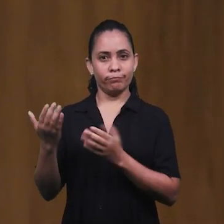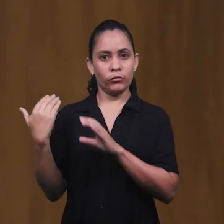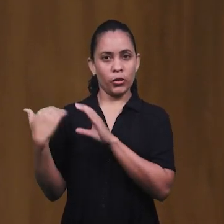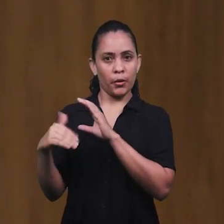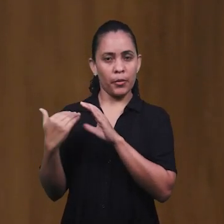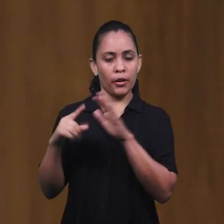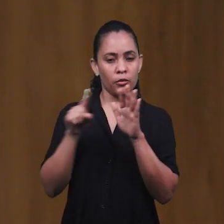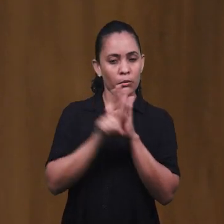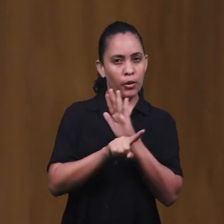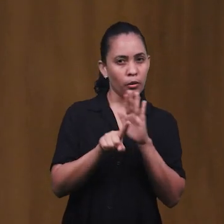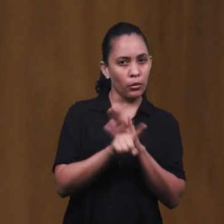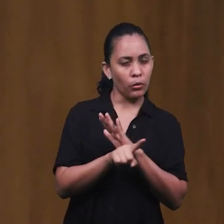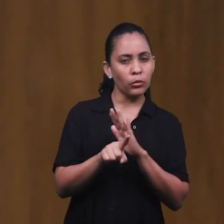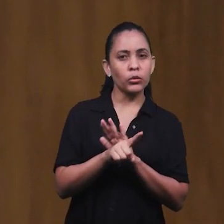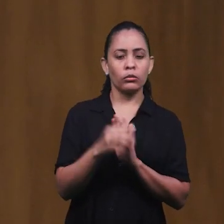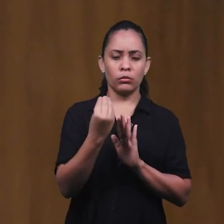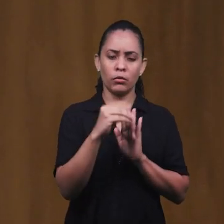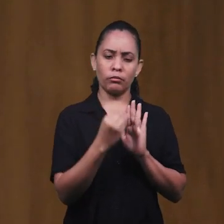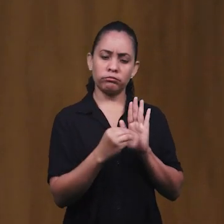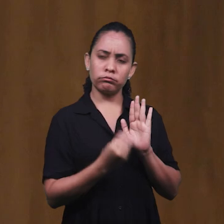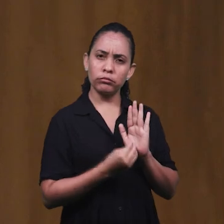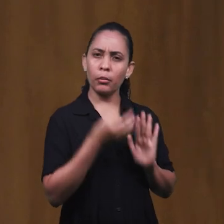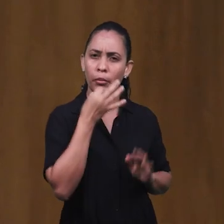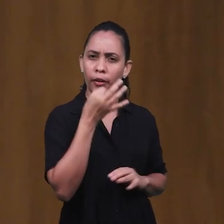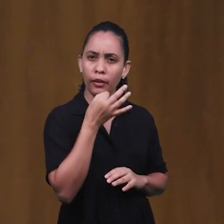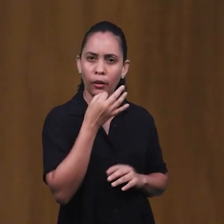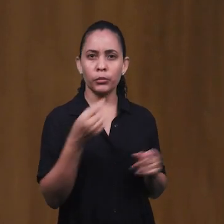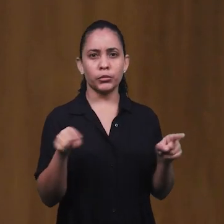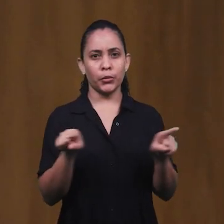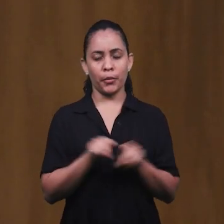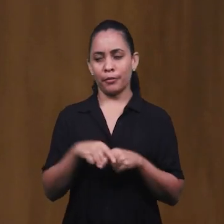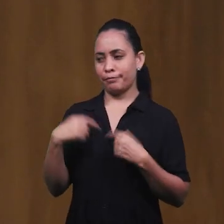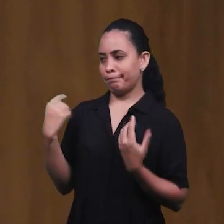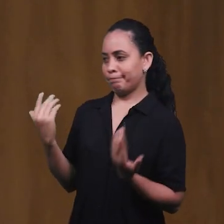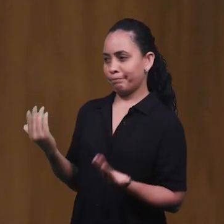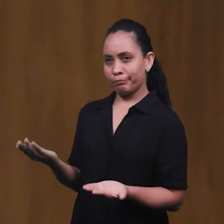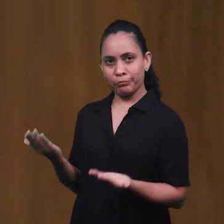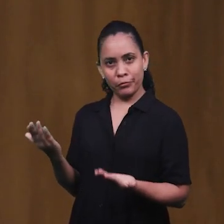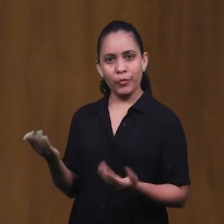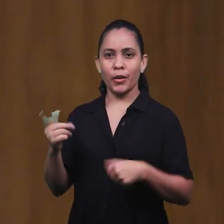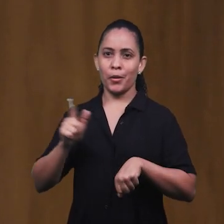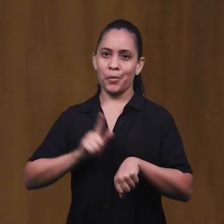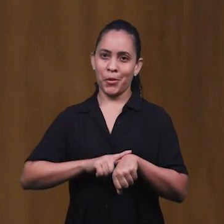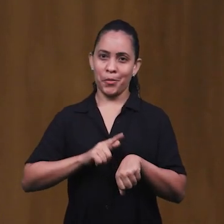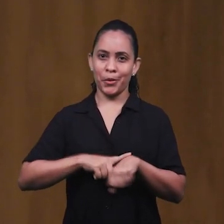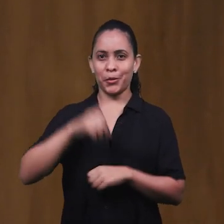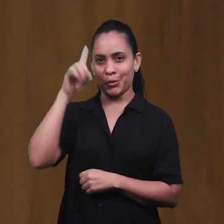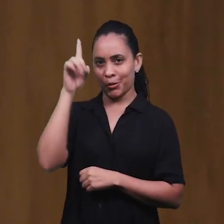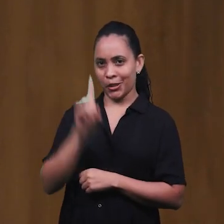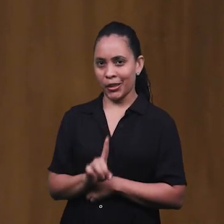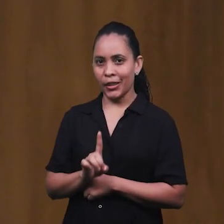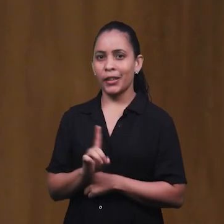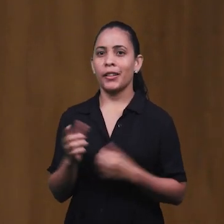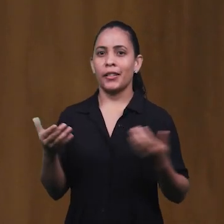perguntas ou sugestão de pauta também. O nosso e-mail que vai aparecer na sua tela é